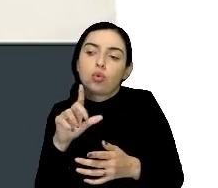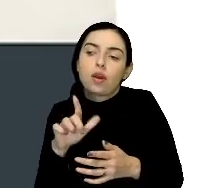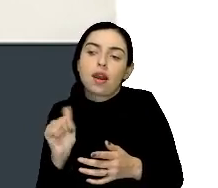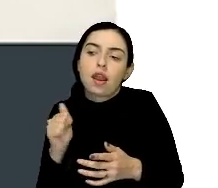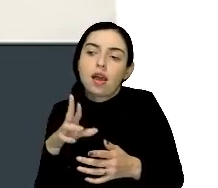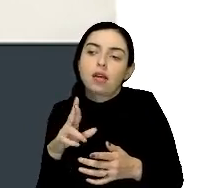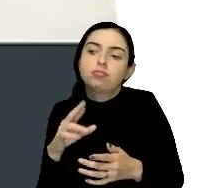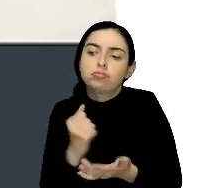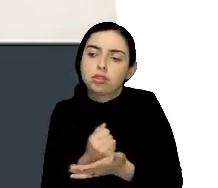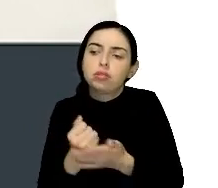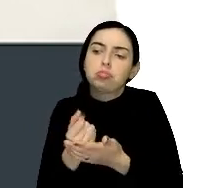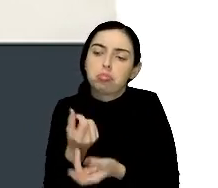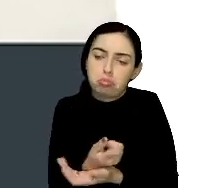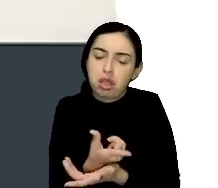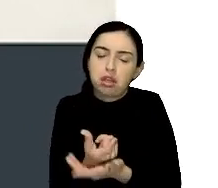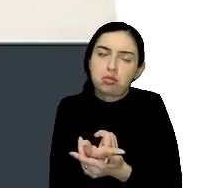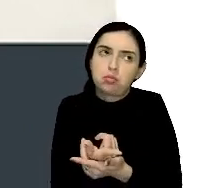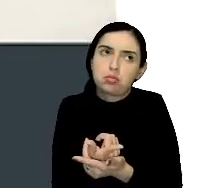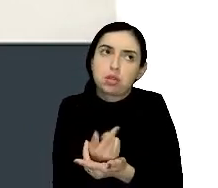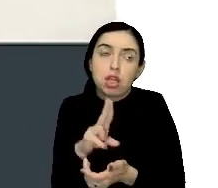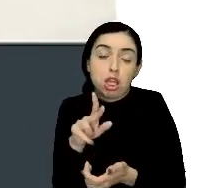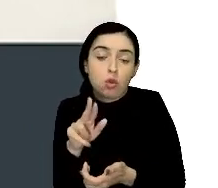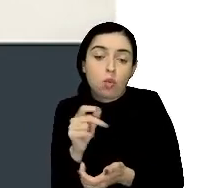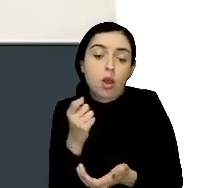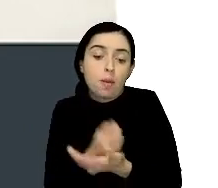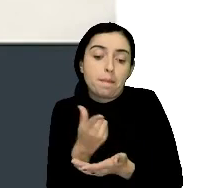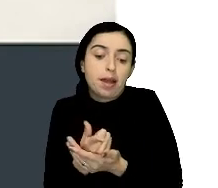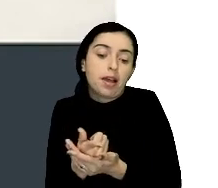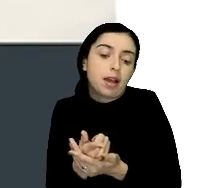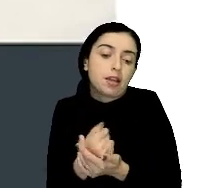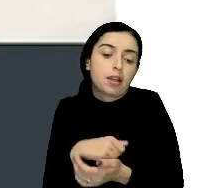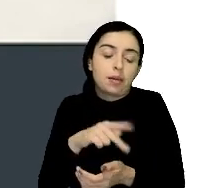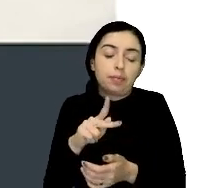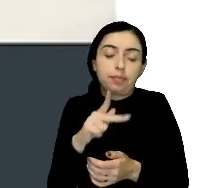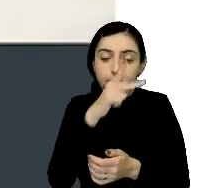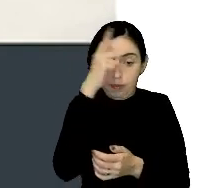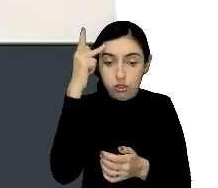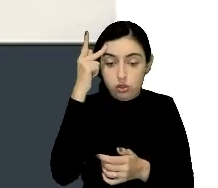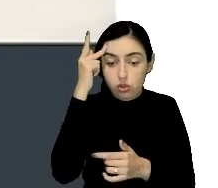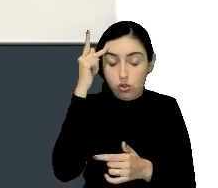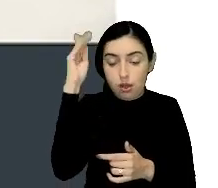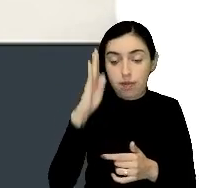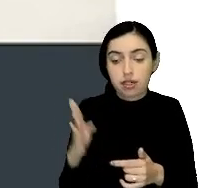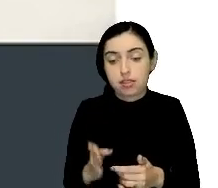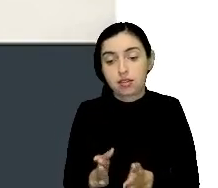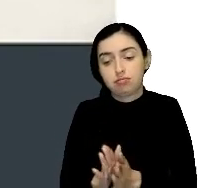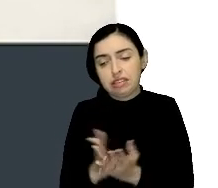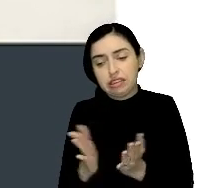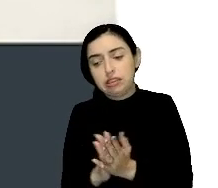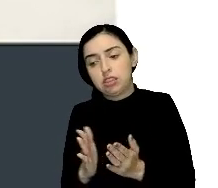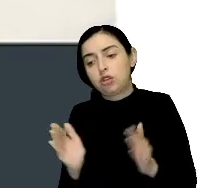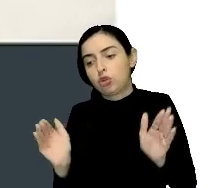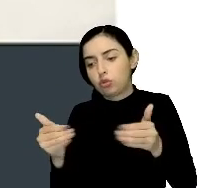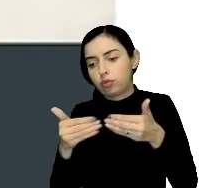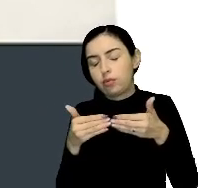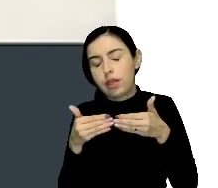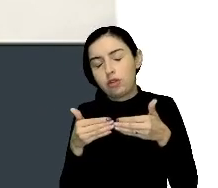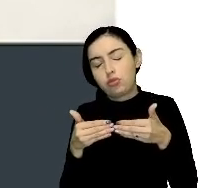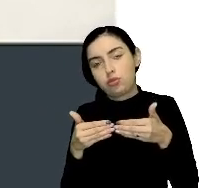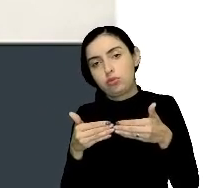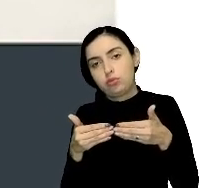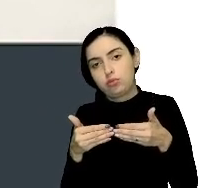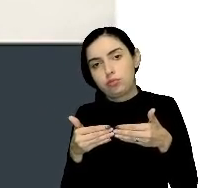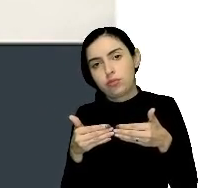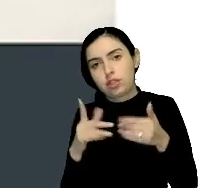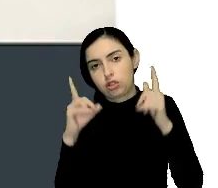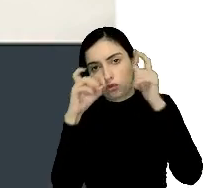bem, igual ao que eu pagaria para o brasileiro. Quando eu tenho uma crise econômica, eu fecho a fronteira e dou